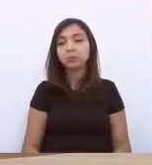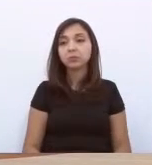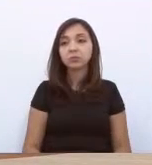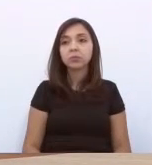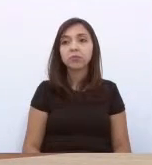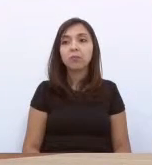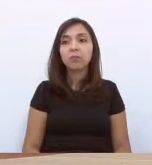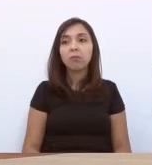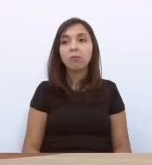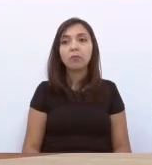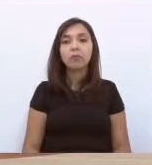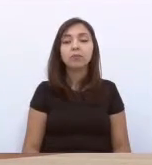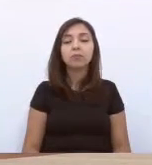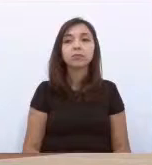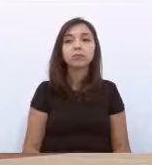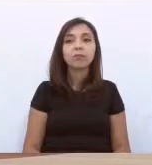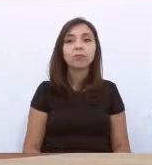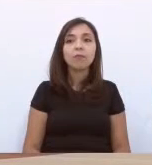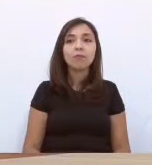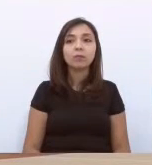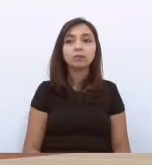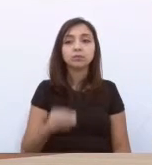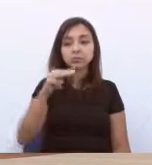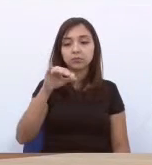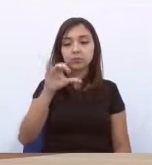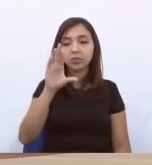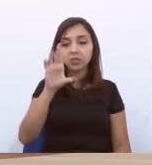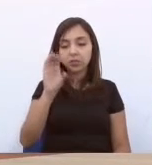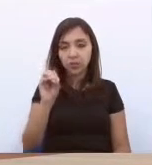com a situação do micro